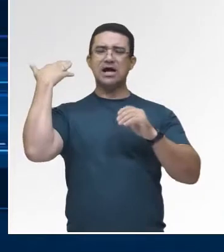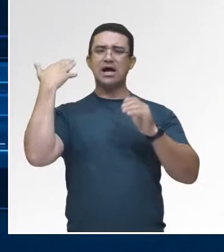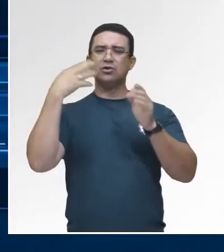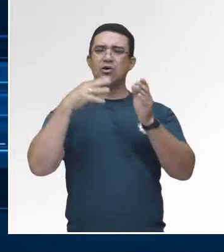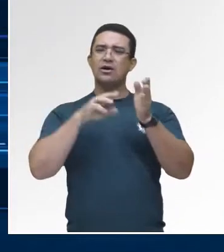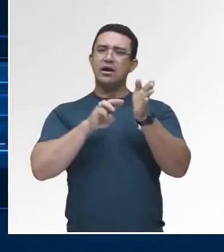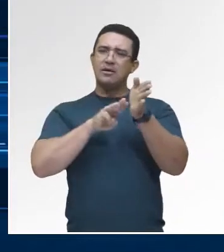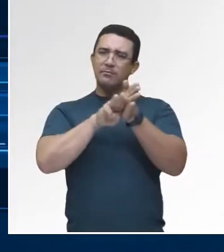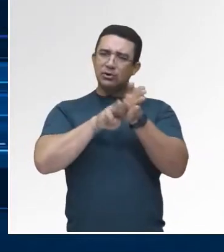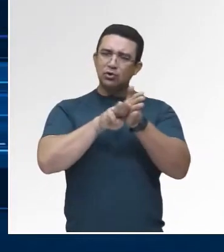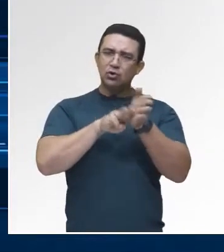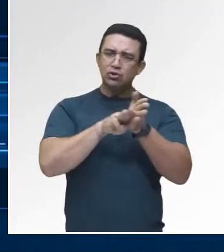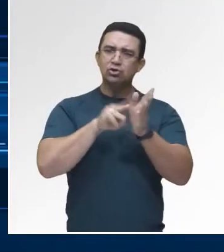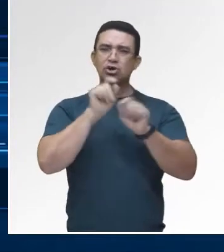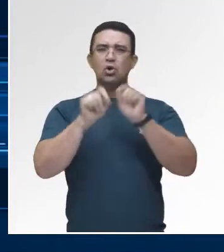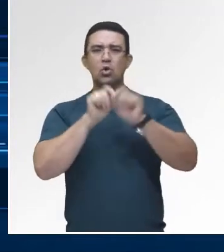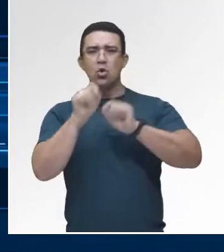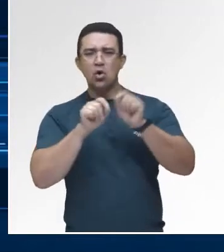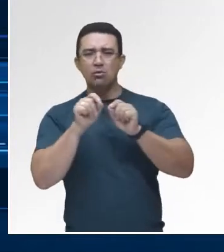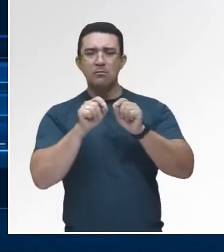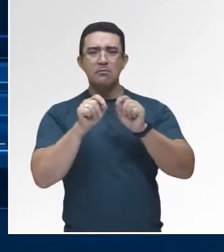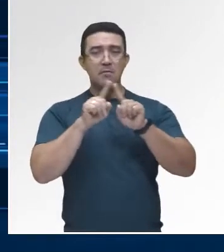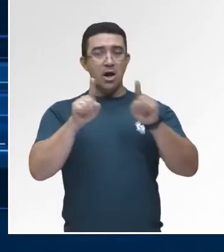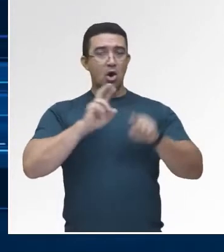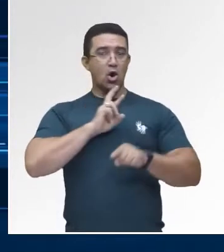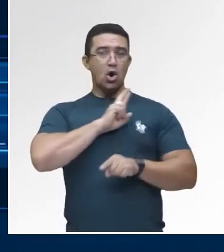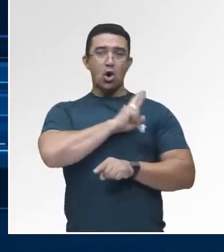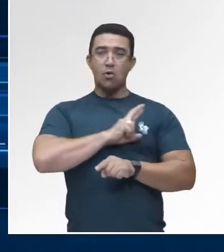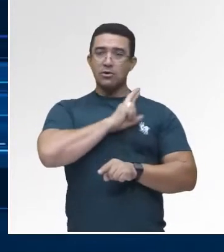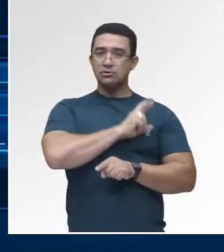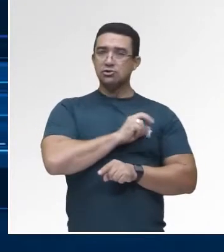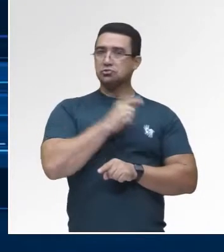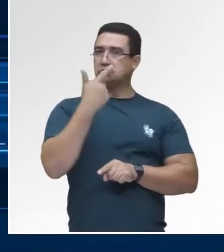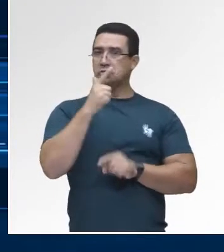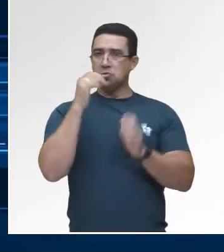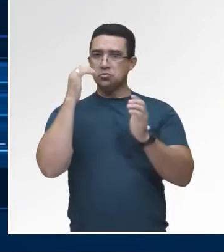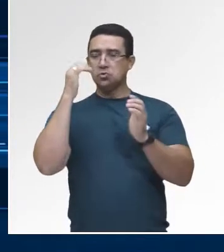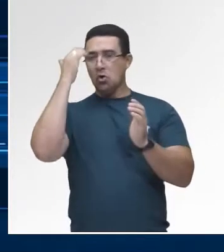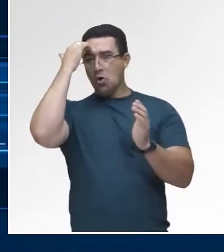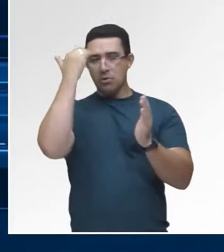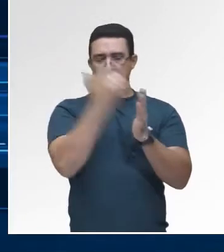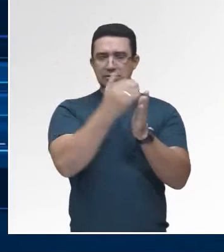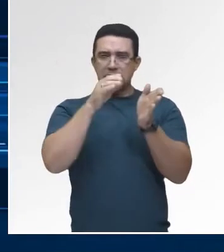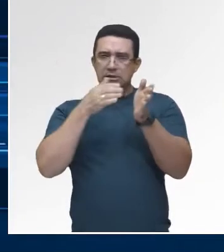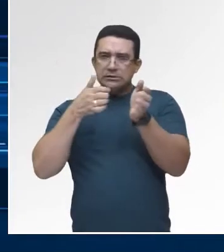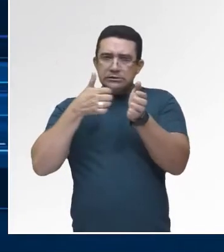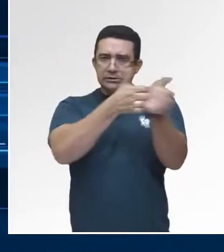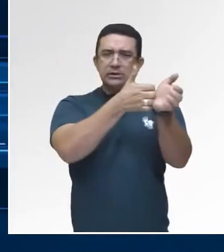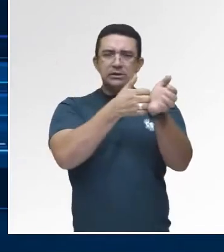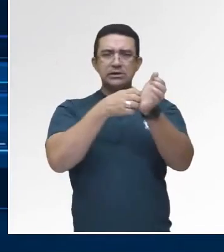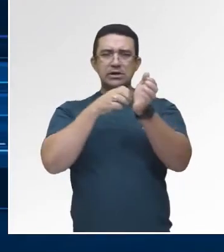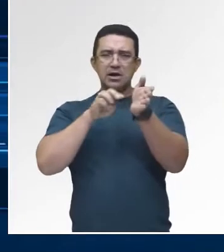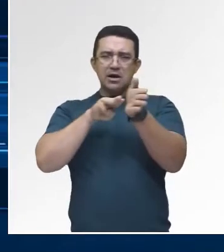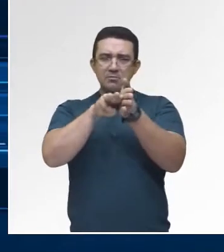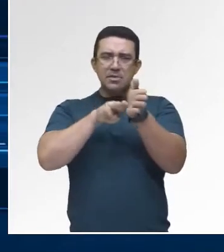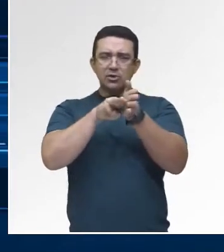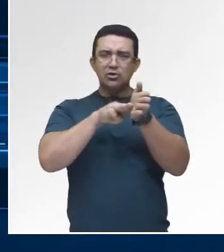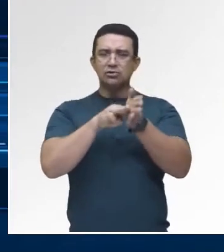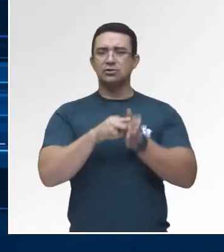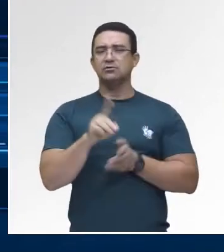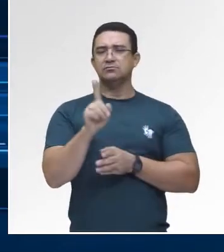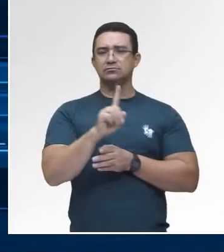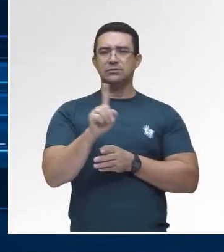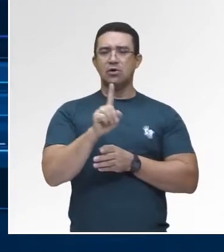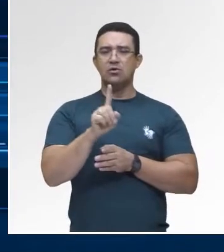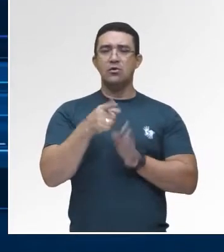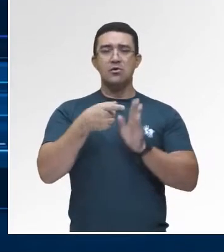aquela fórmula, já o romantismo não vai seguir. Vai ser livre, mas nós vamos chegar lá. Antes, vamos